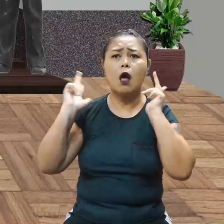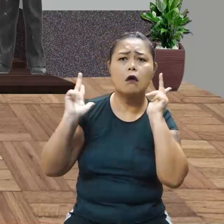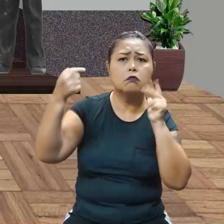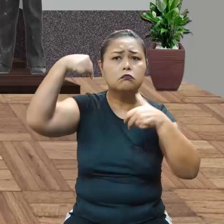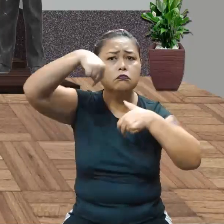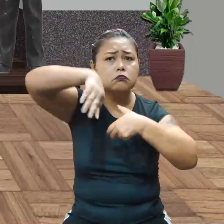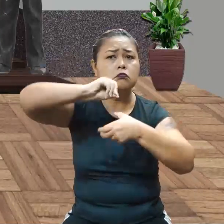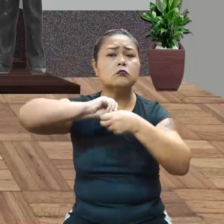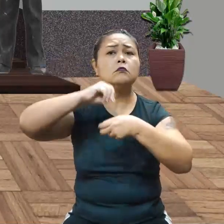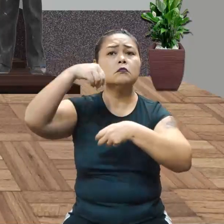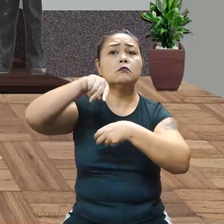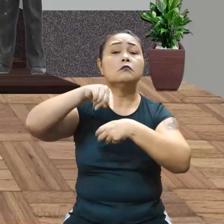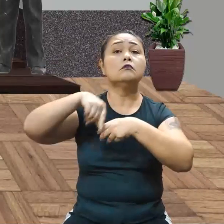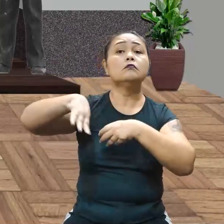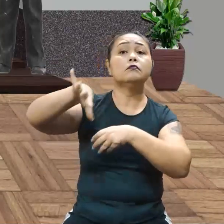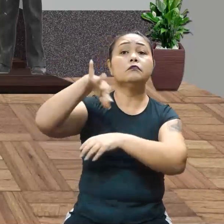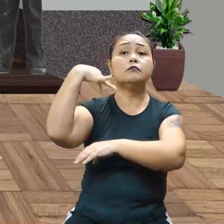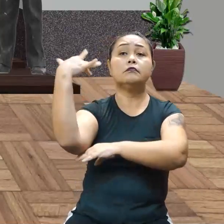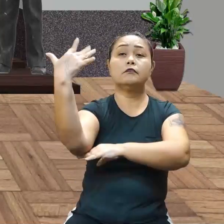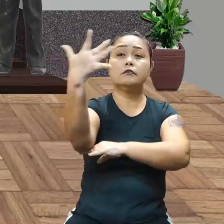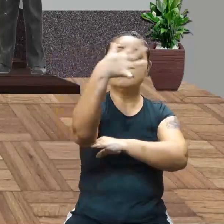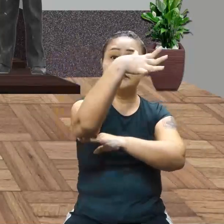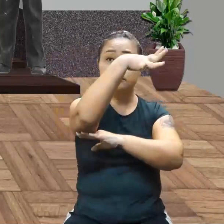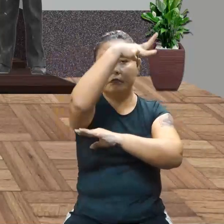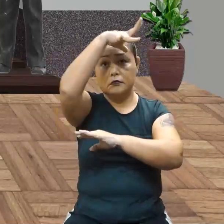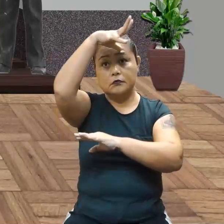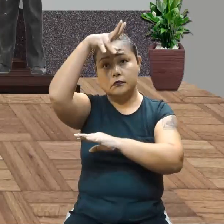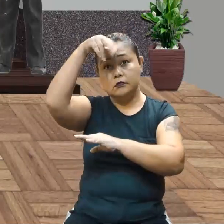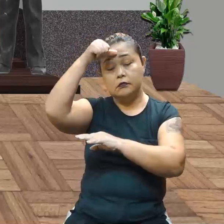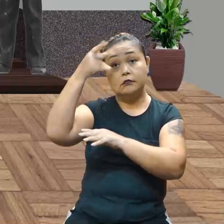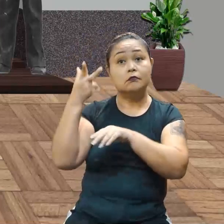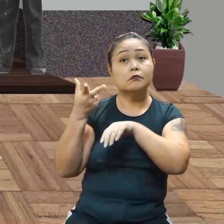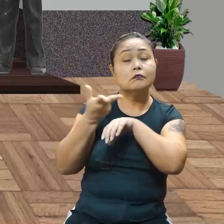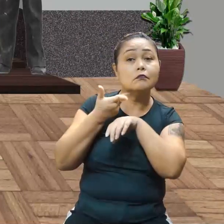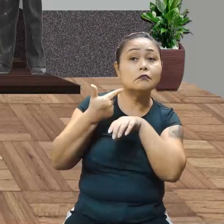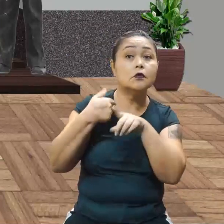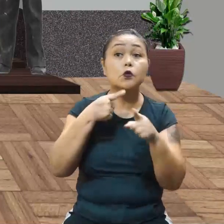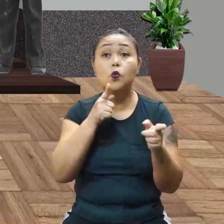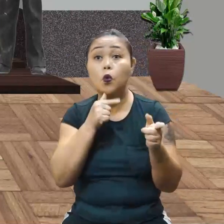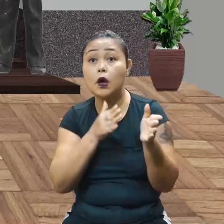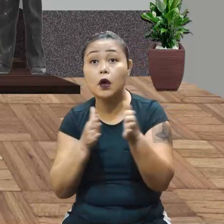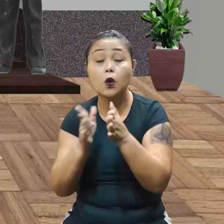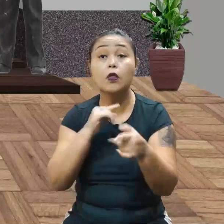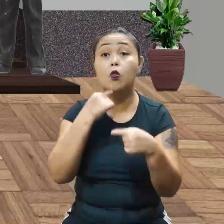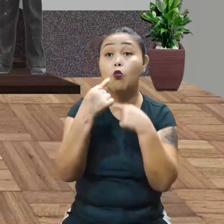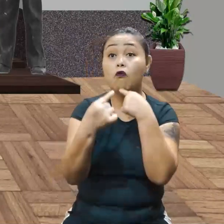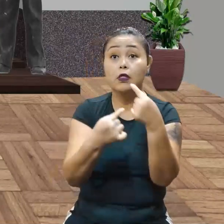vai passar aqui pela floresta amazônica em busca do Rio da Dúvida.